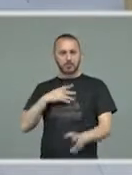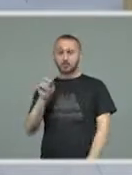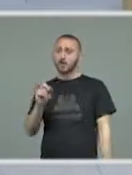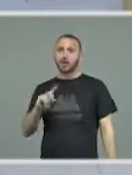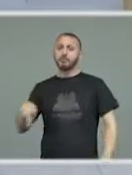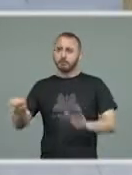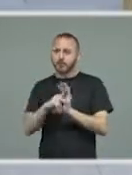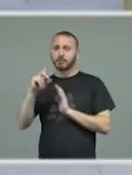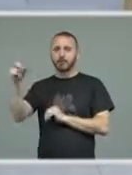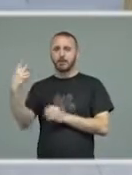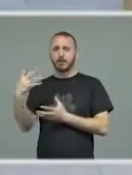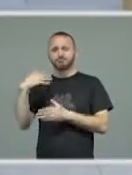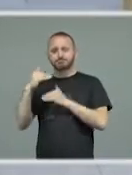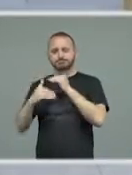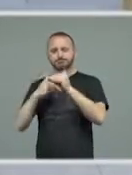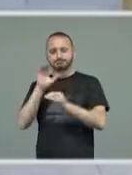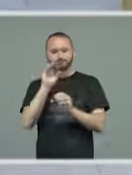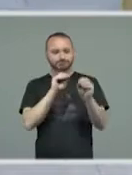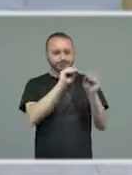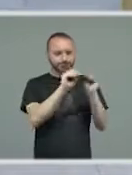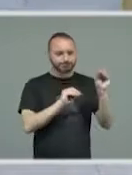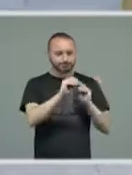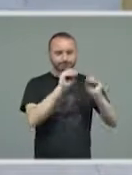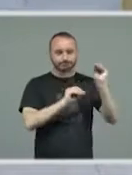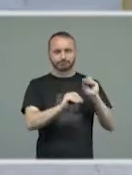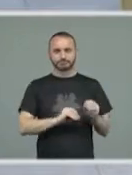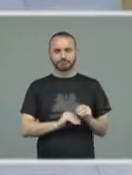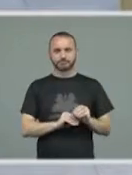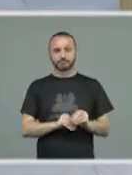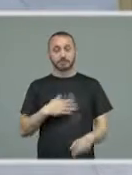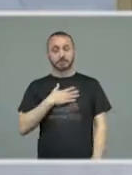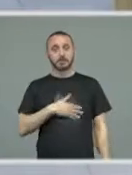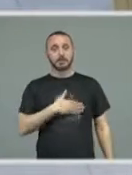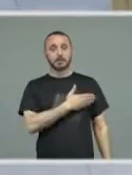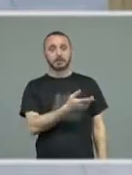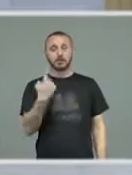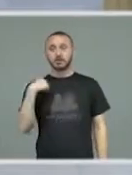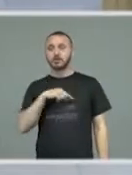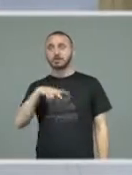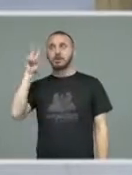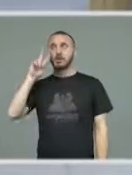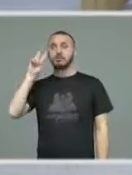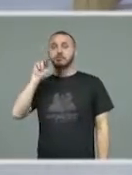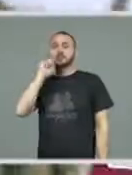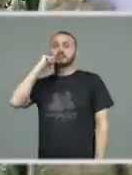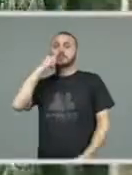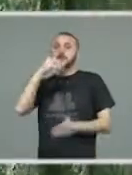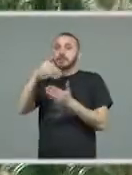Queridos filhos, nós estamos diante de um mistério que nos coloca